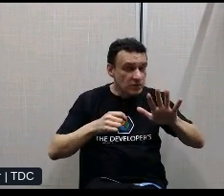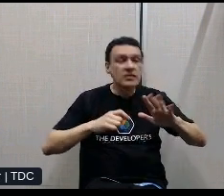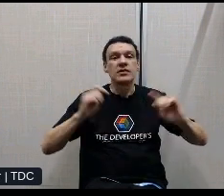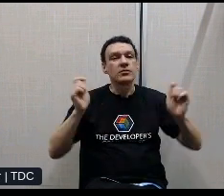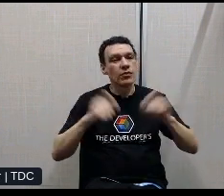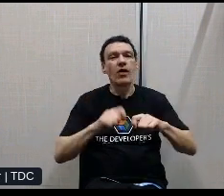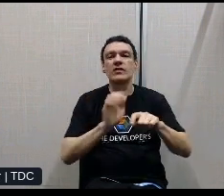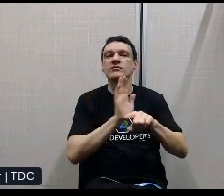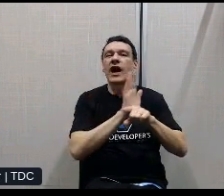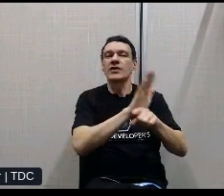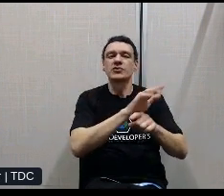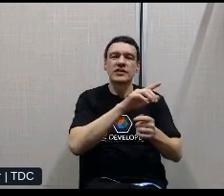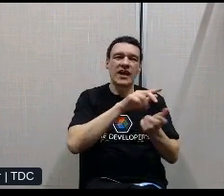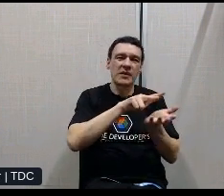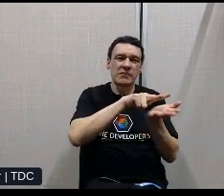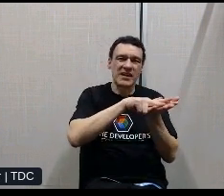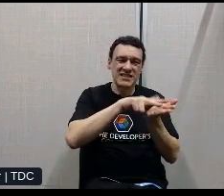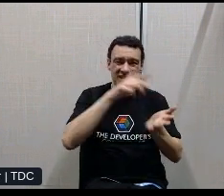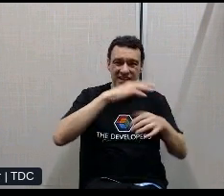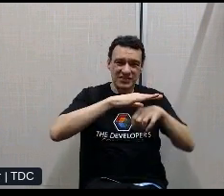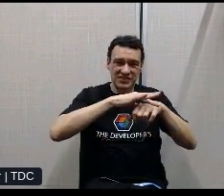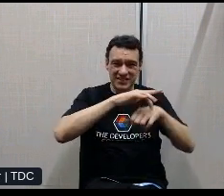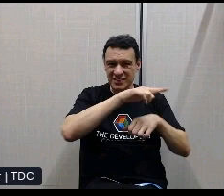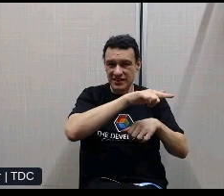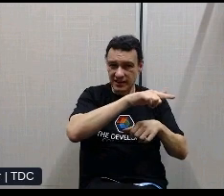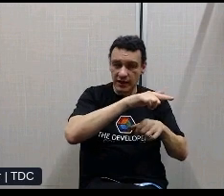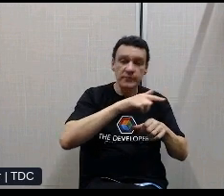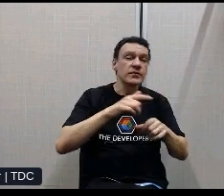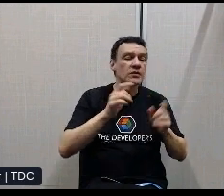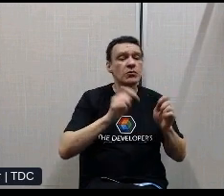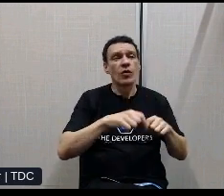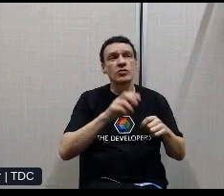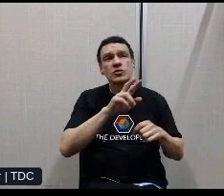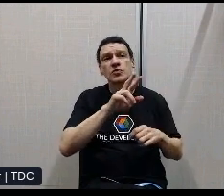paciente que necessita de algum uso do dispositivo para